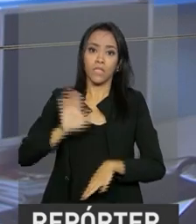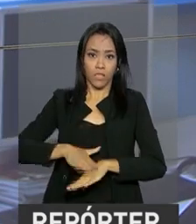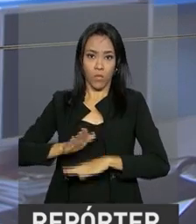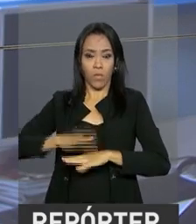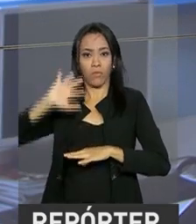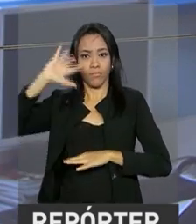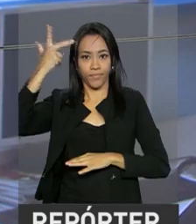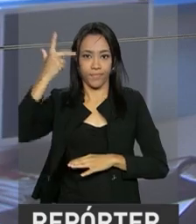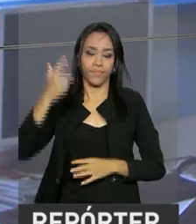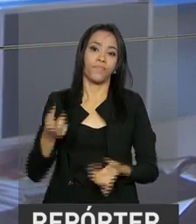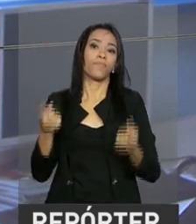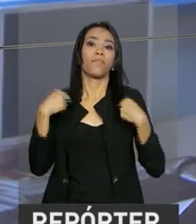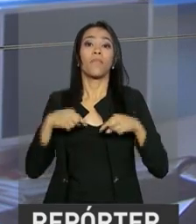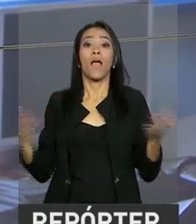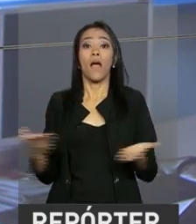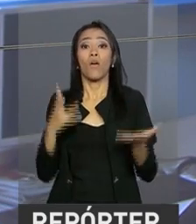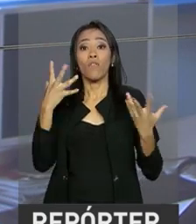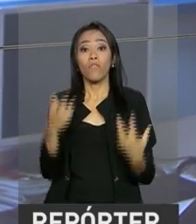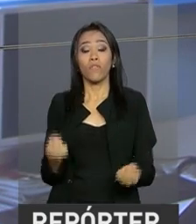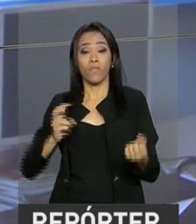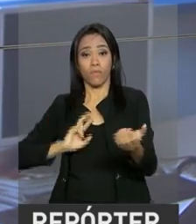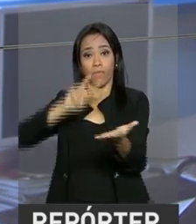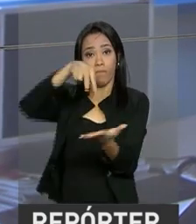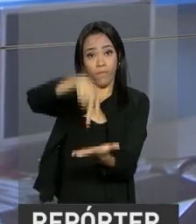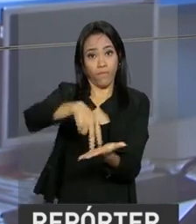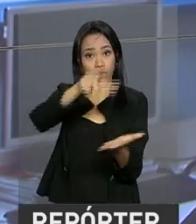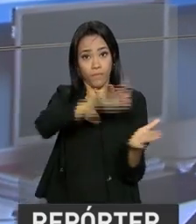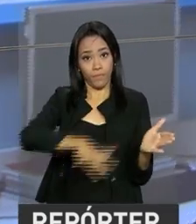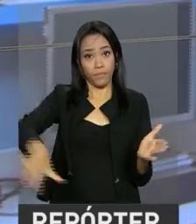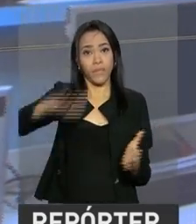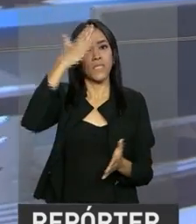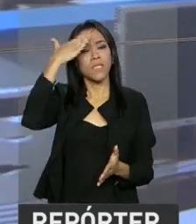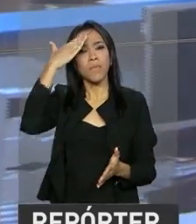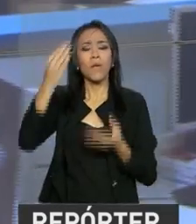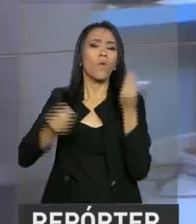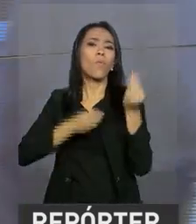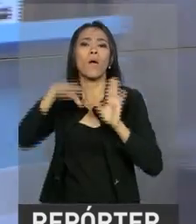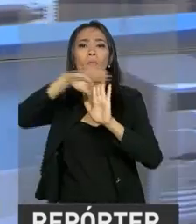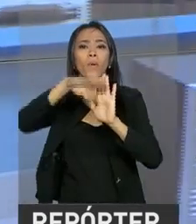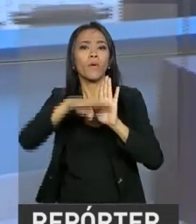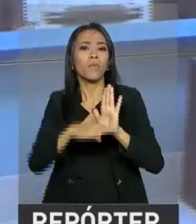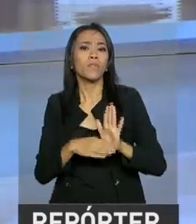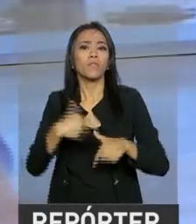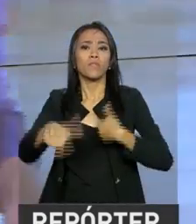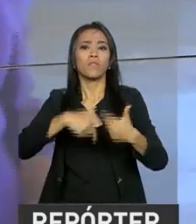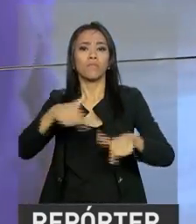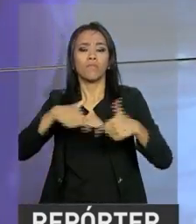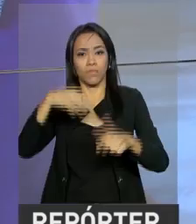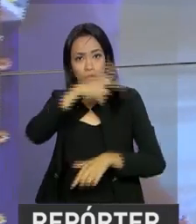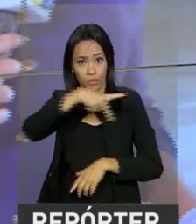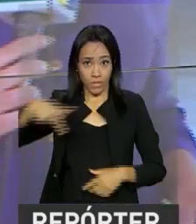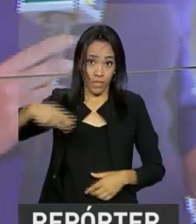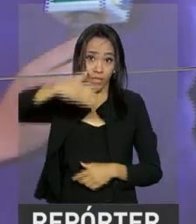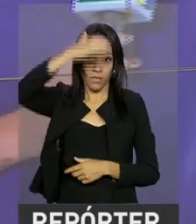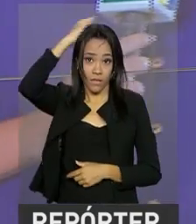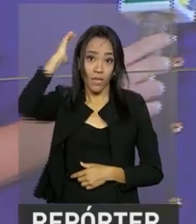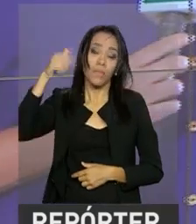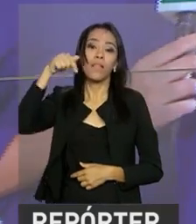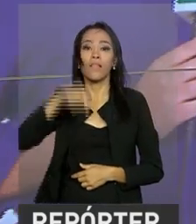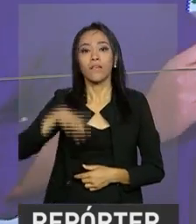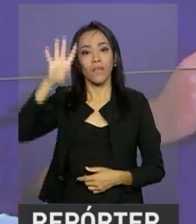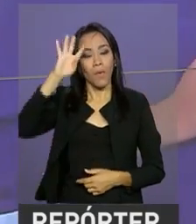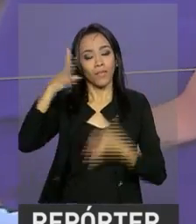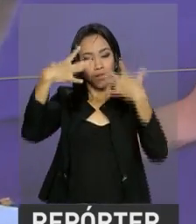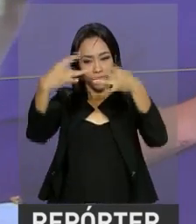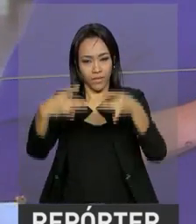e vamos agora ao vivo ao Palácio do Planalto saber a programação do presidente Michel Temer nesta quarta-feira Taíssa Dias traz os detalhes